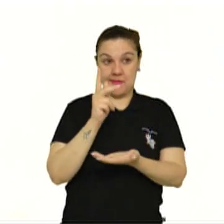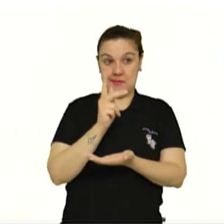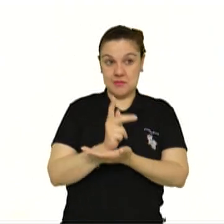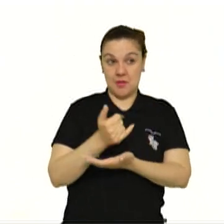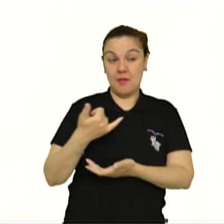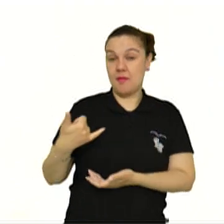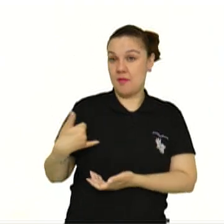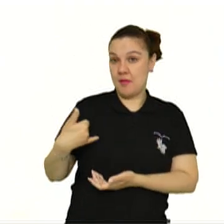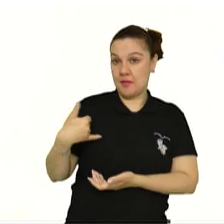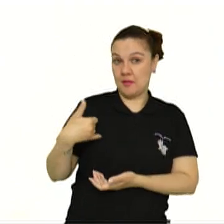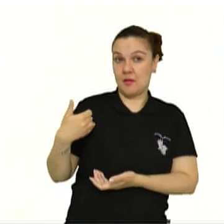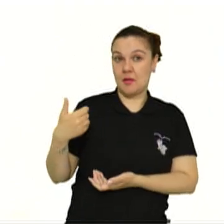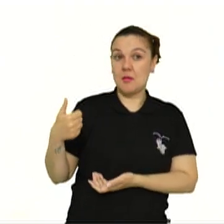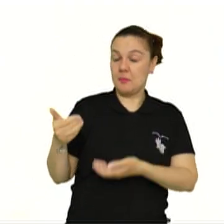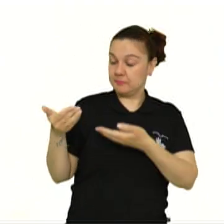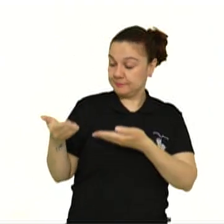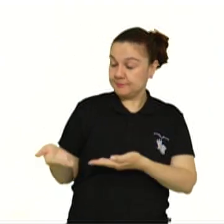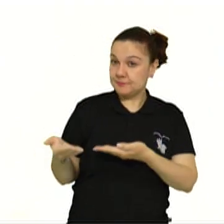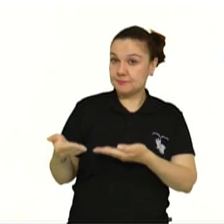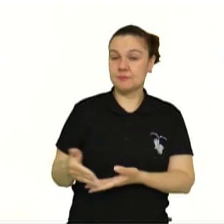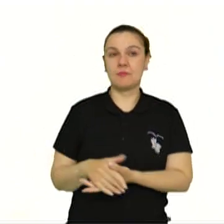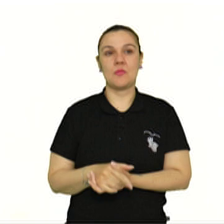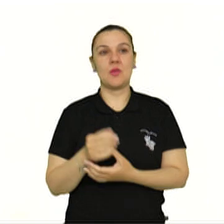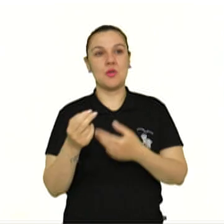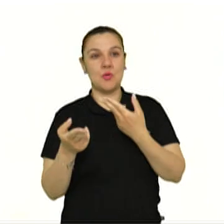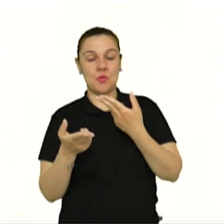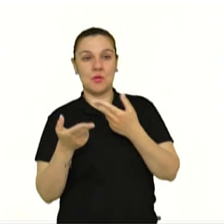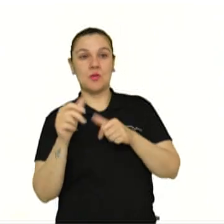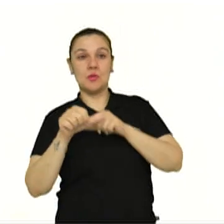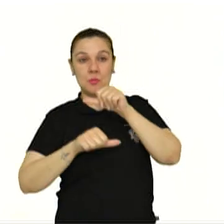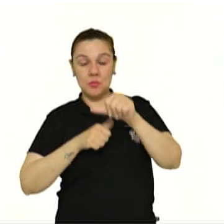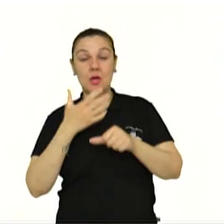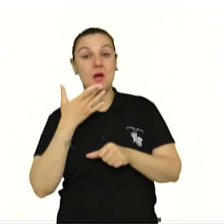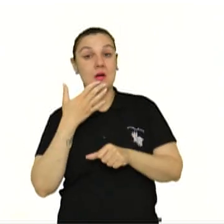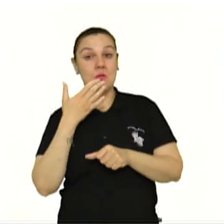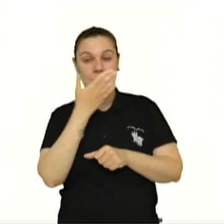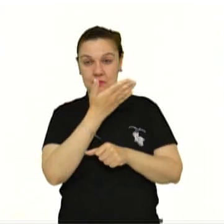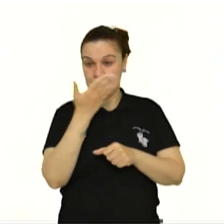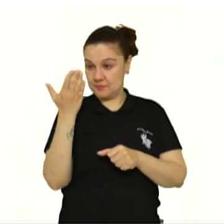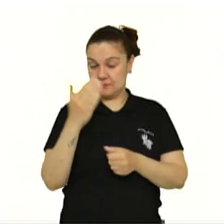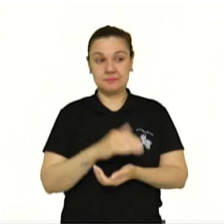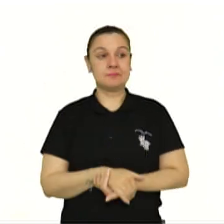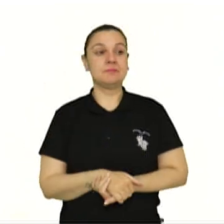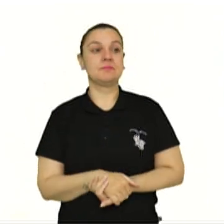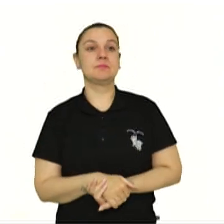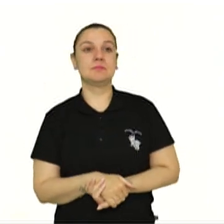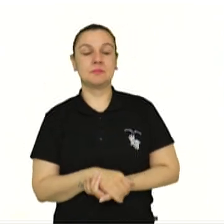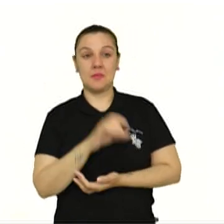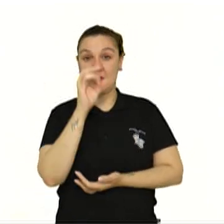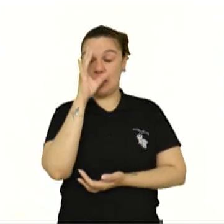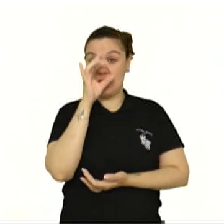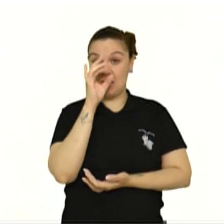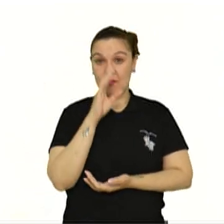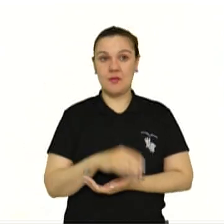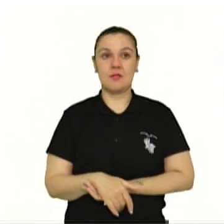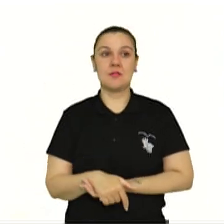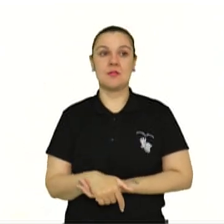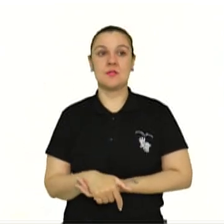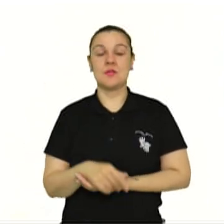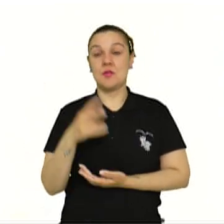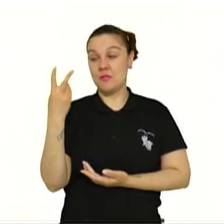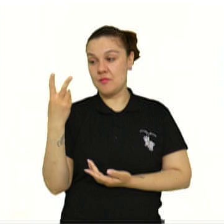idade menor, a gente pode trocar as bolinhas por essas cores, tá? Então, a verde, ela